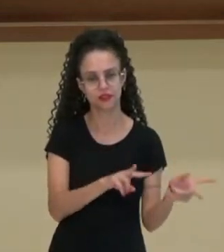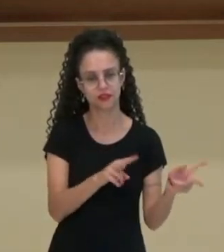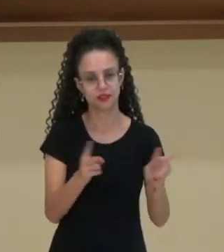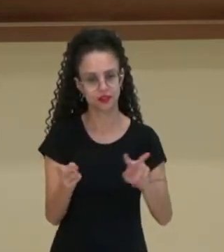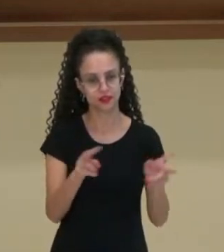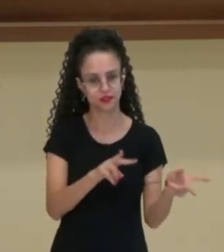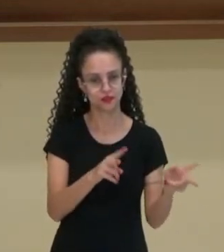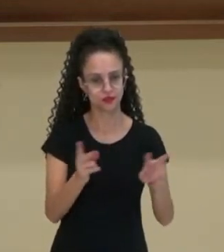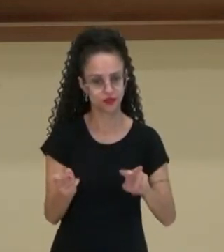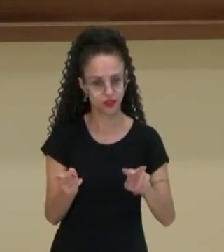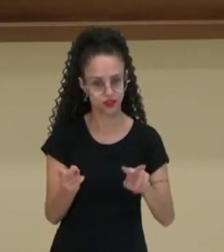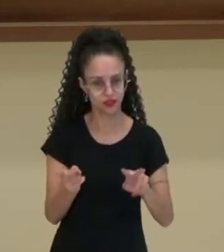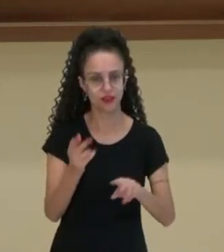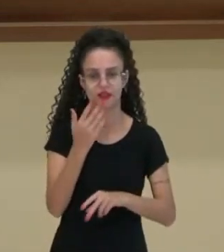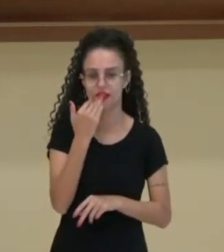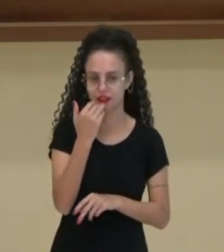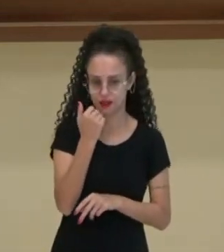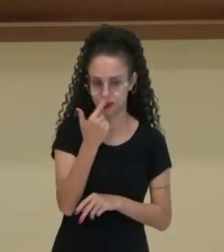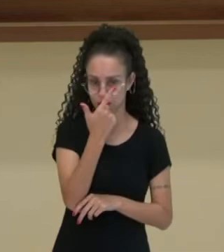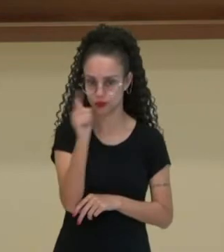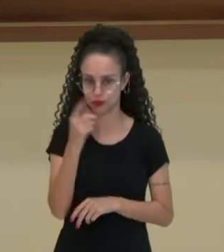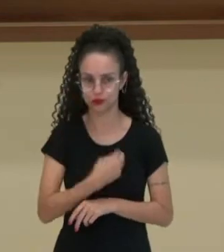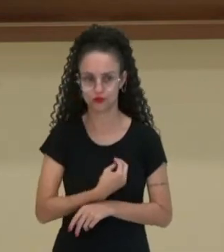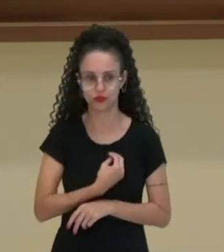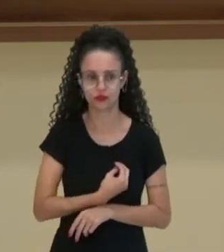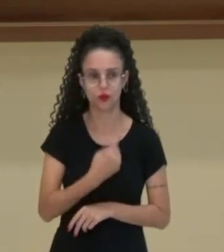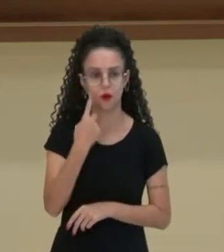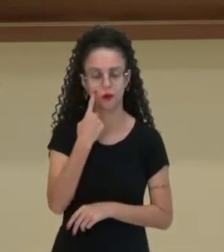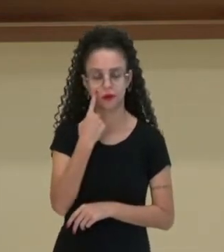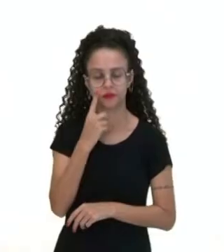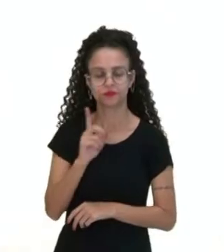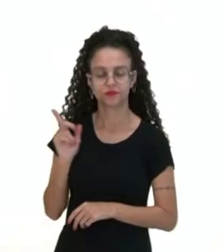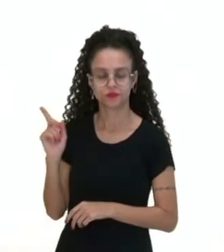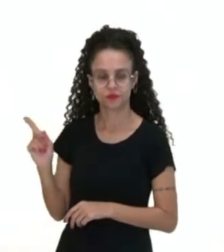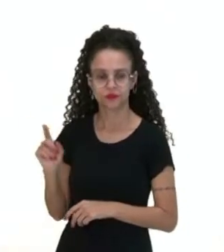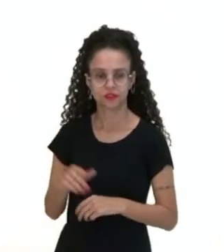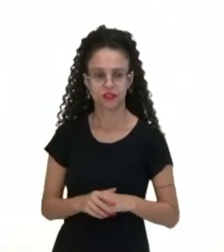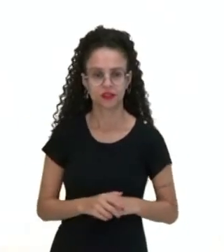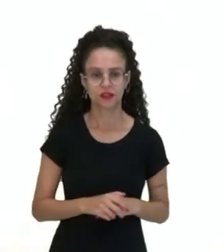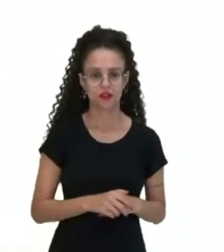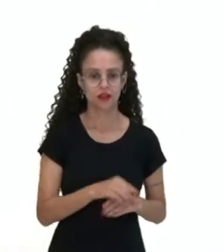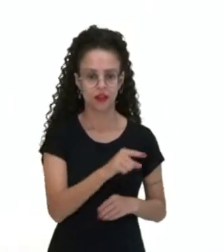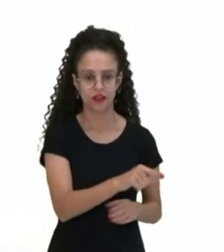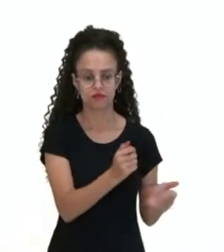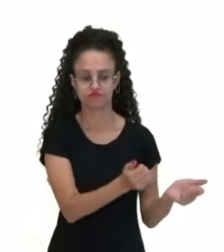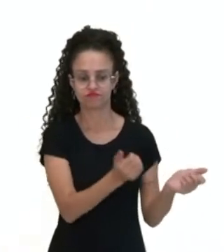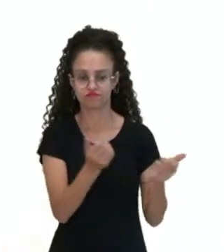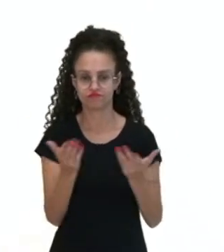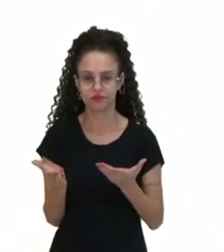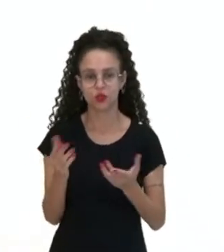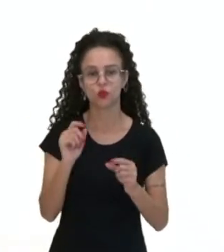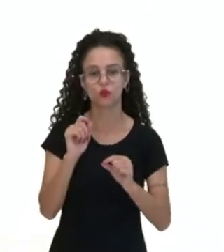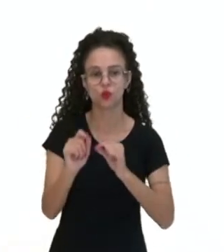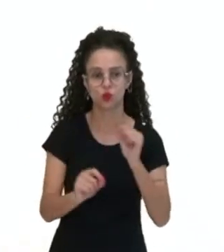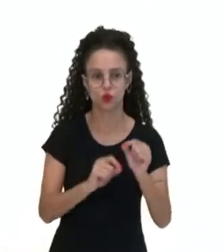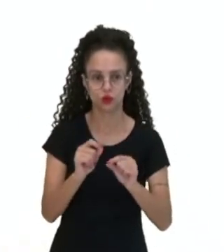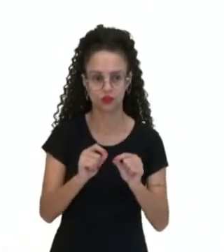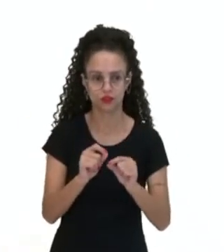transferir, dispensar alimento para os outros seres vivos. Olha aqui, ó. Ela vai servir de alimento para quem? Através